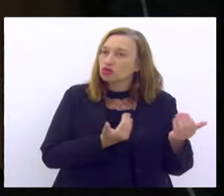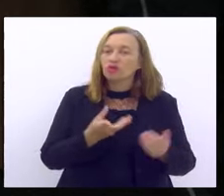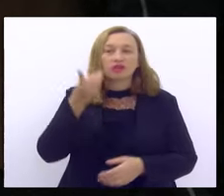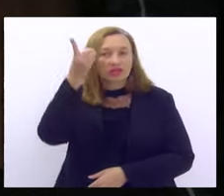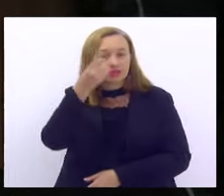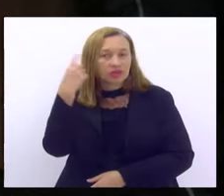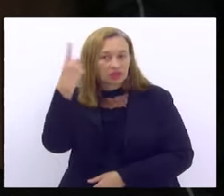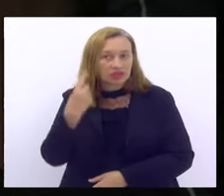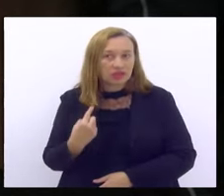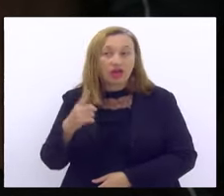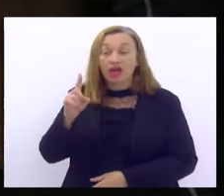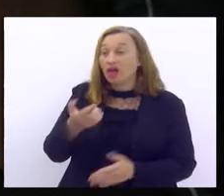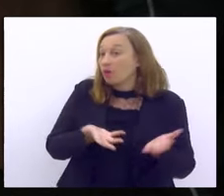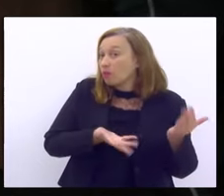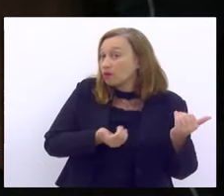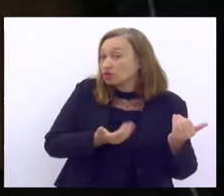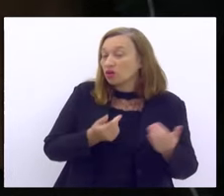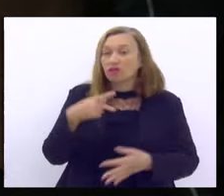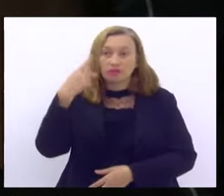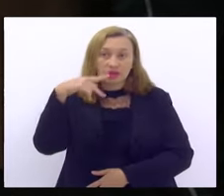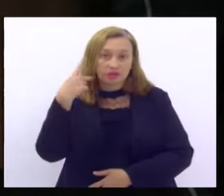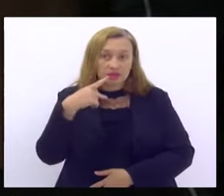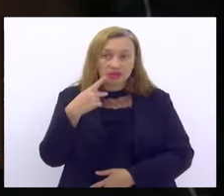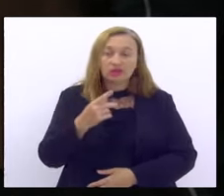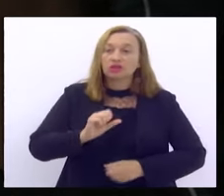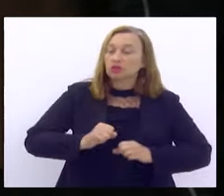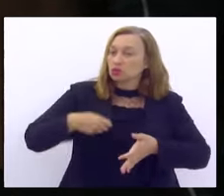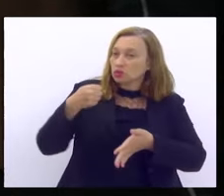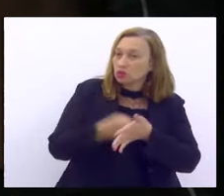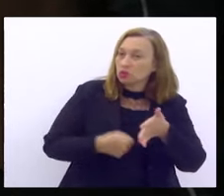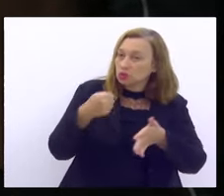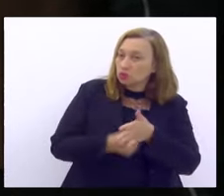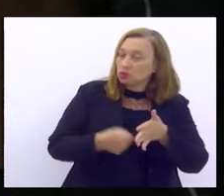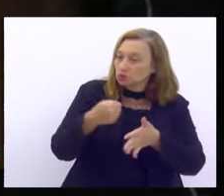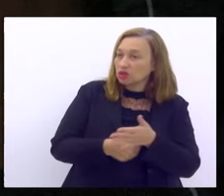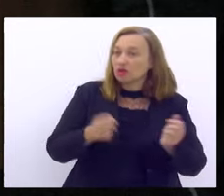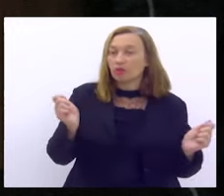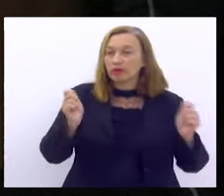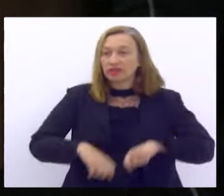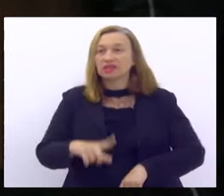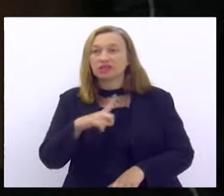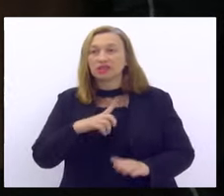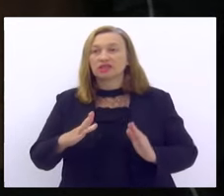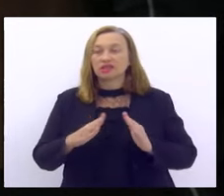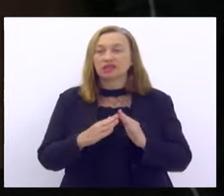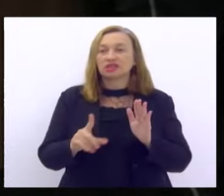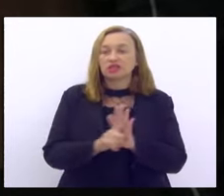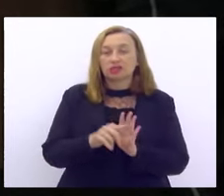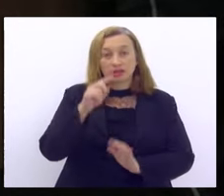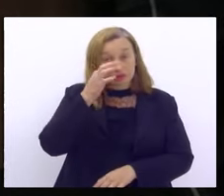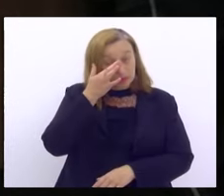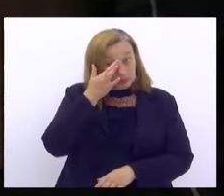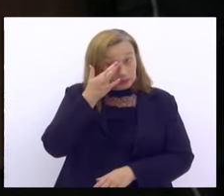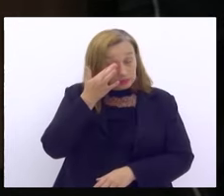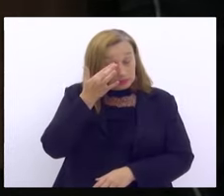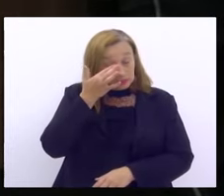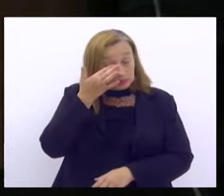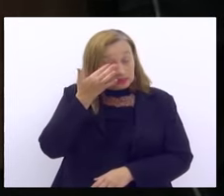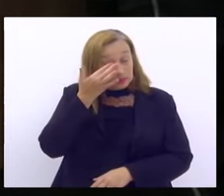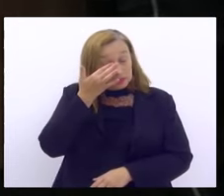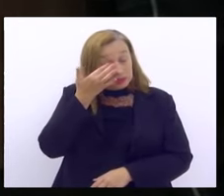Dani Monteiro, que é uma jovem parlamentar combativa e competente aqui dessa Casa Legislativa. Eu queria